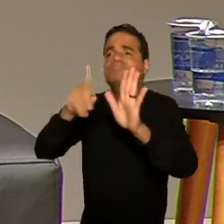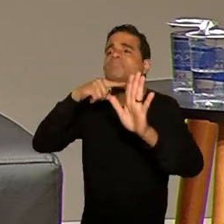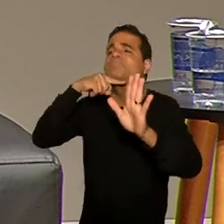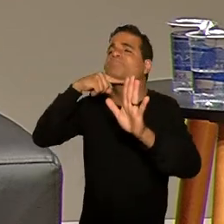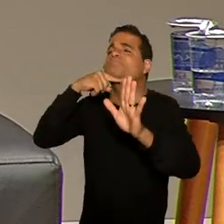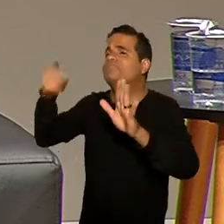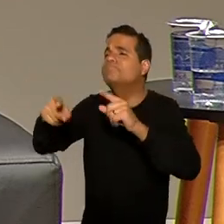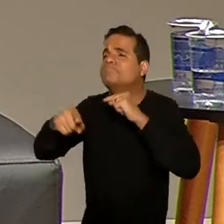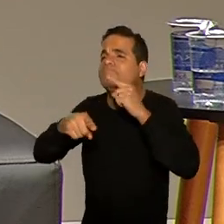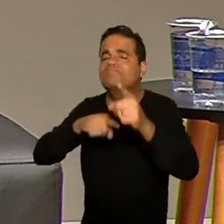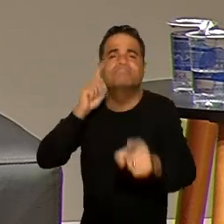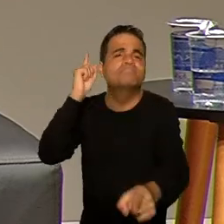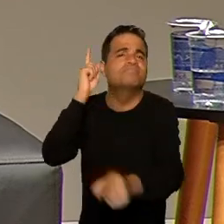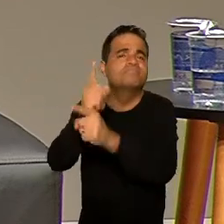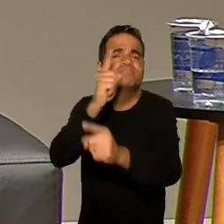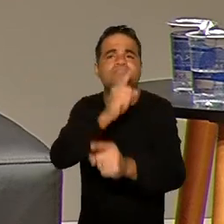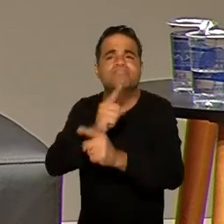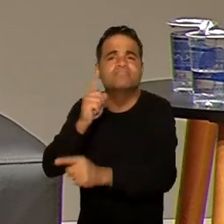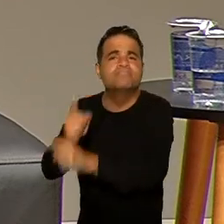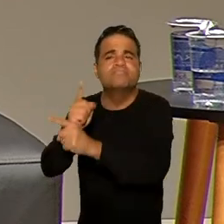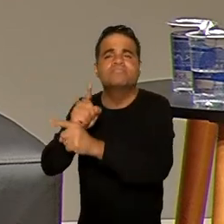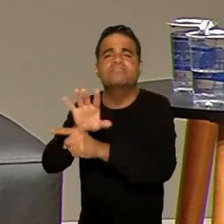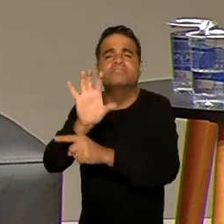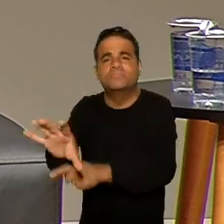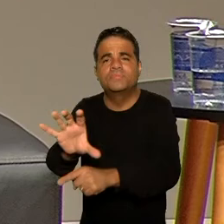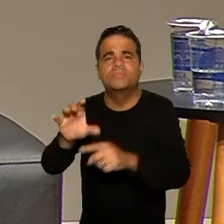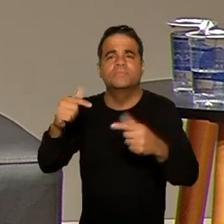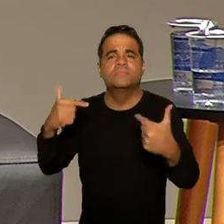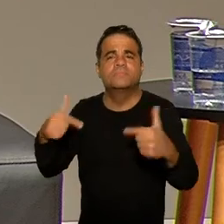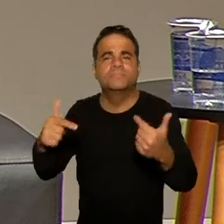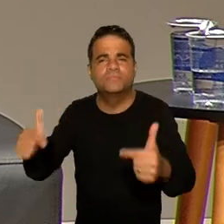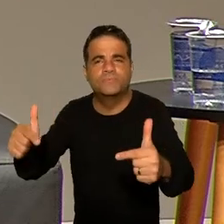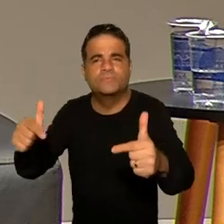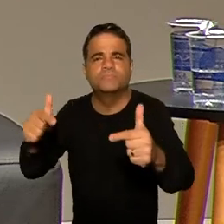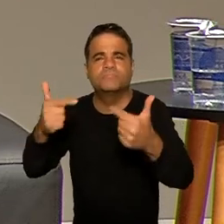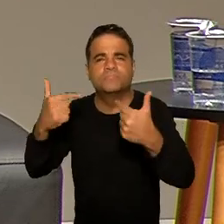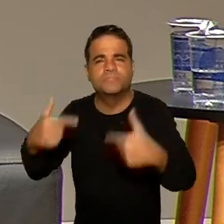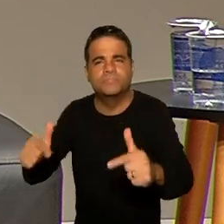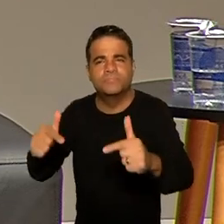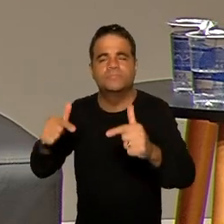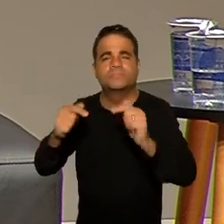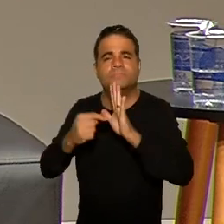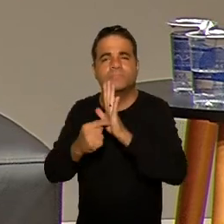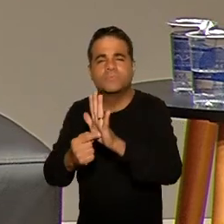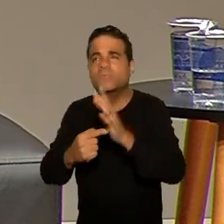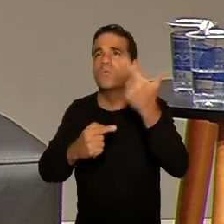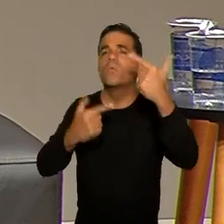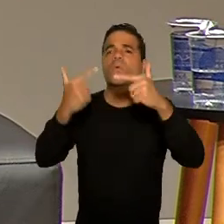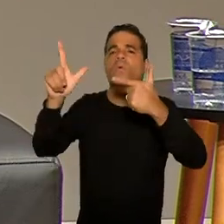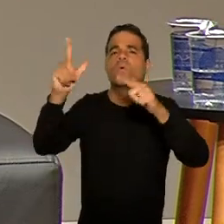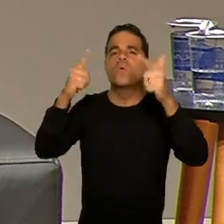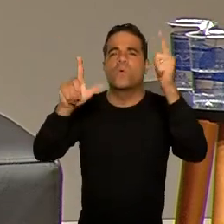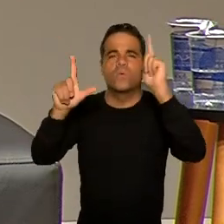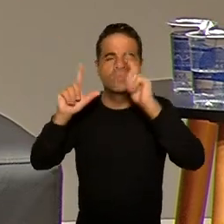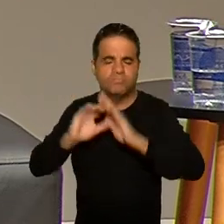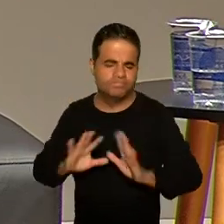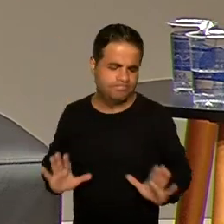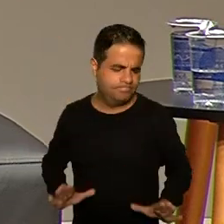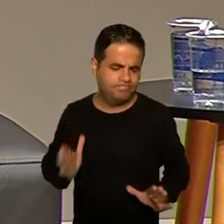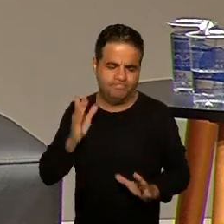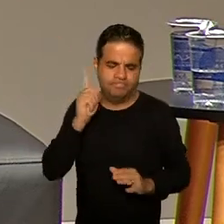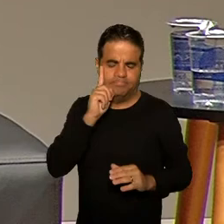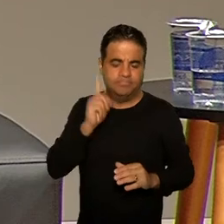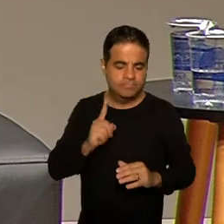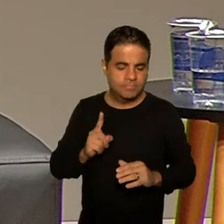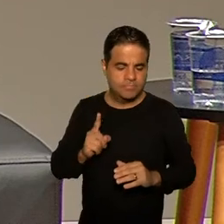conseguia identificar muito sentido naqueles trabalhos ali expostos tendo em conta as linguagens da arte contemporânea que